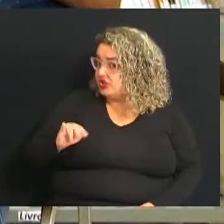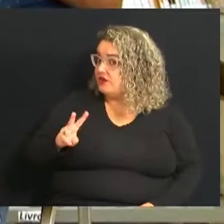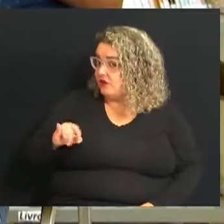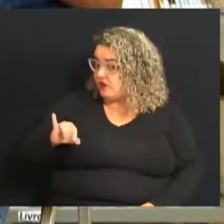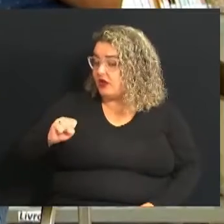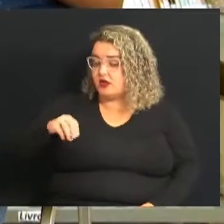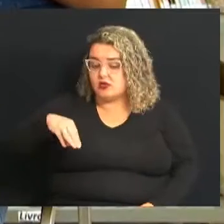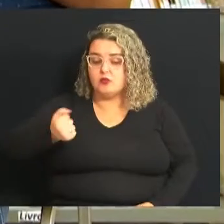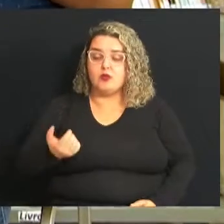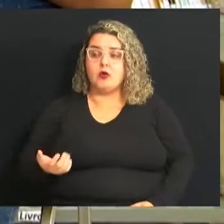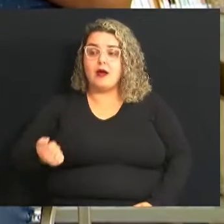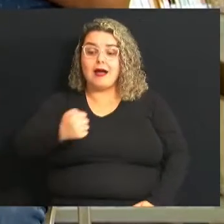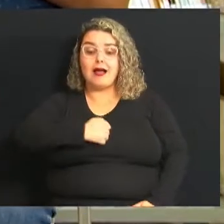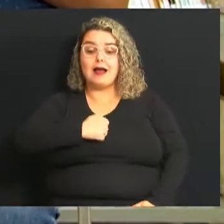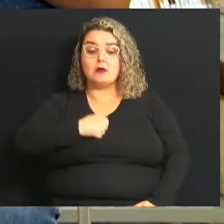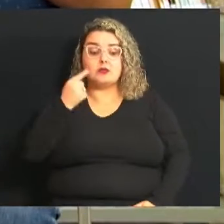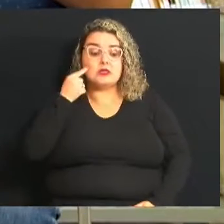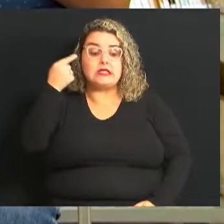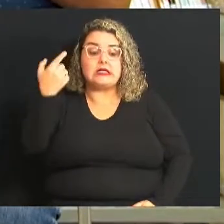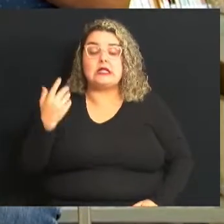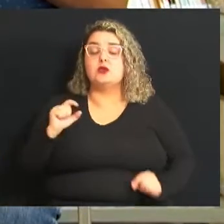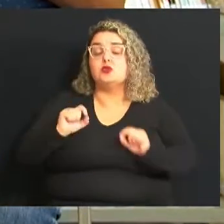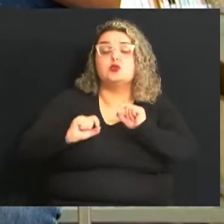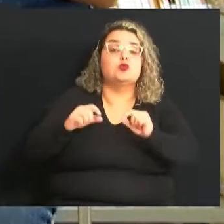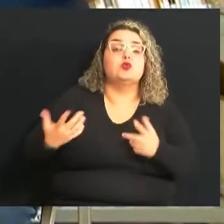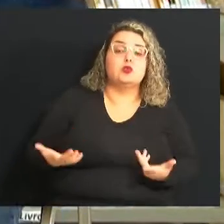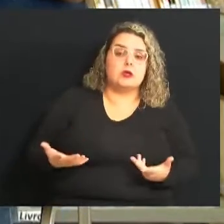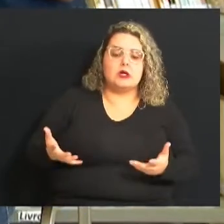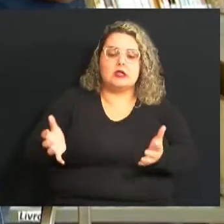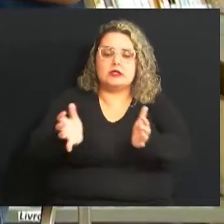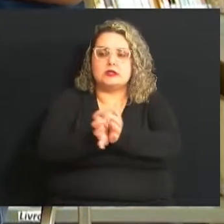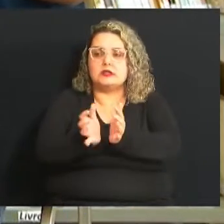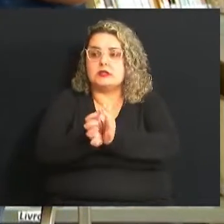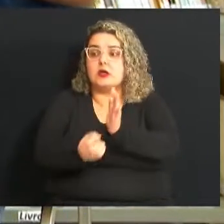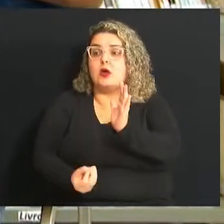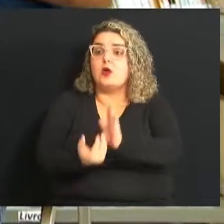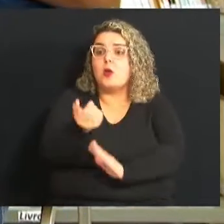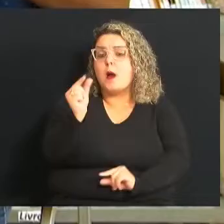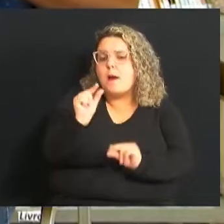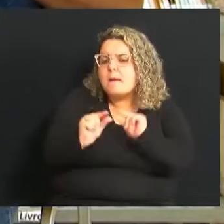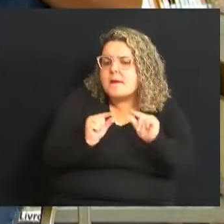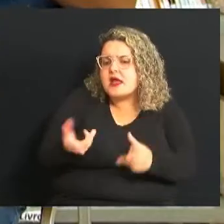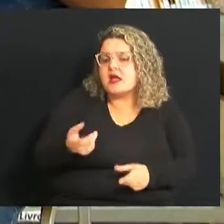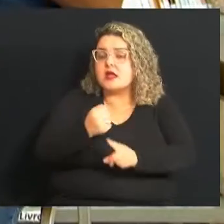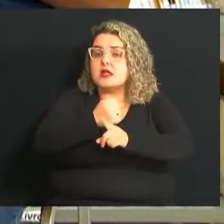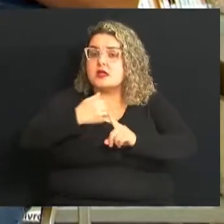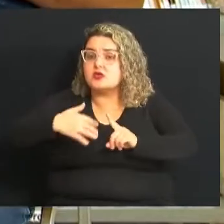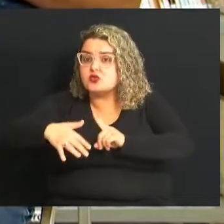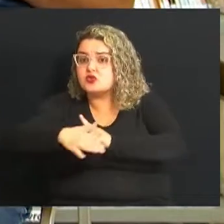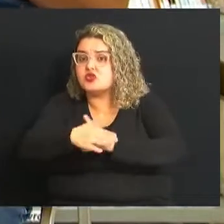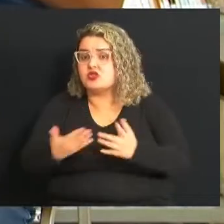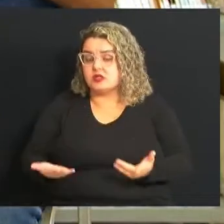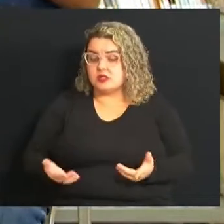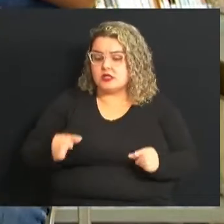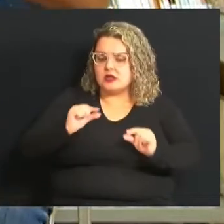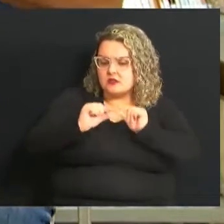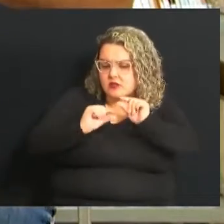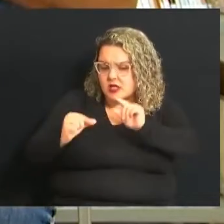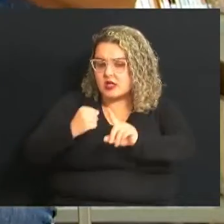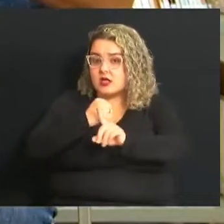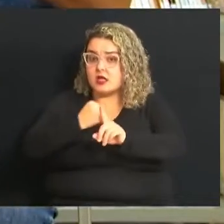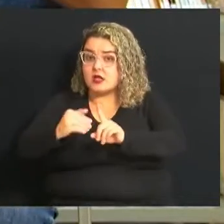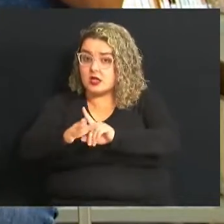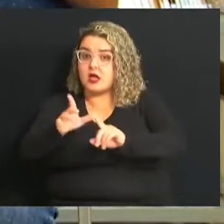do sentido da ideia de que esses grupos constituem pequenas sociedades, né? E essas pequenas sociedades geram suas